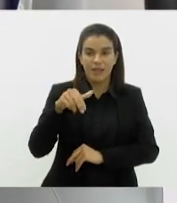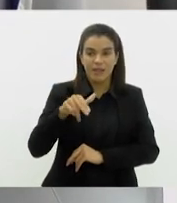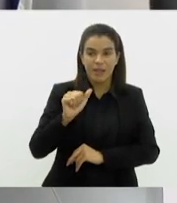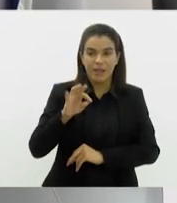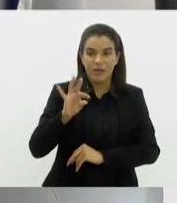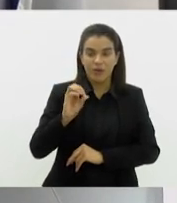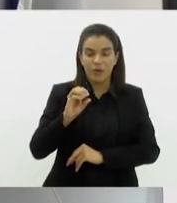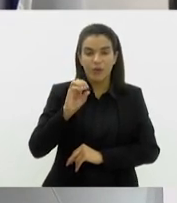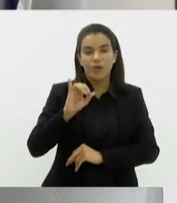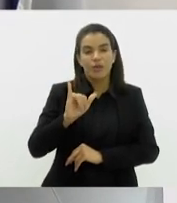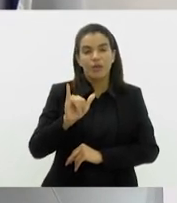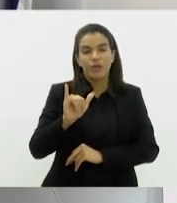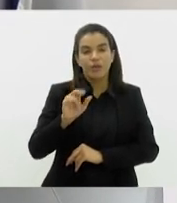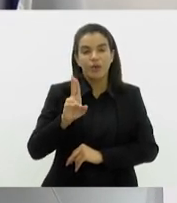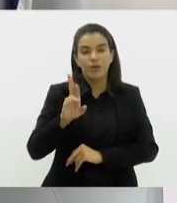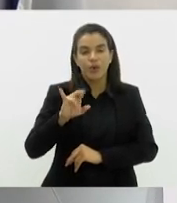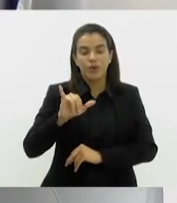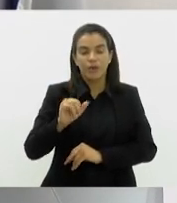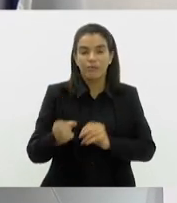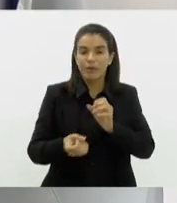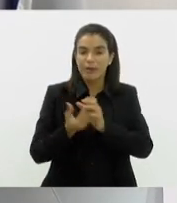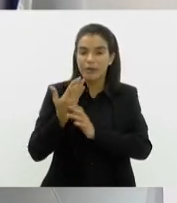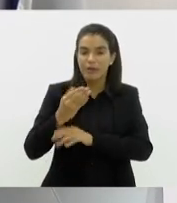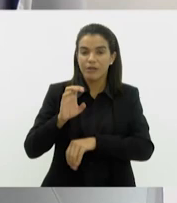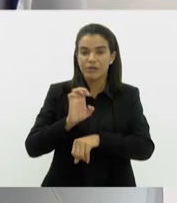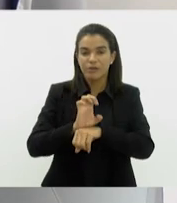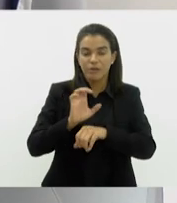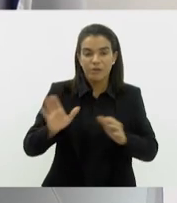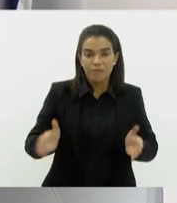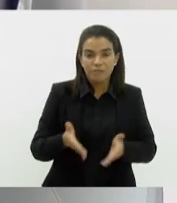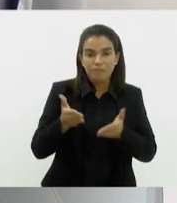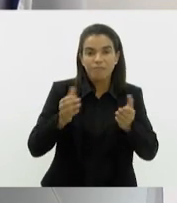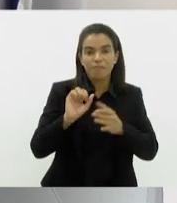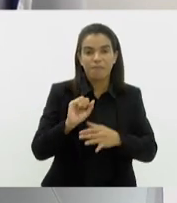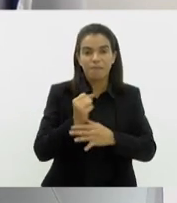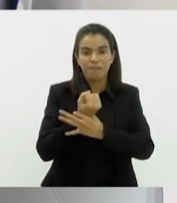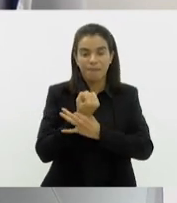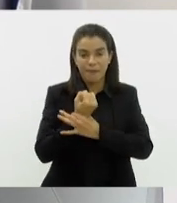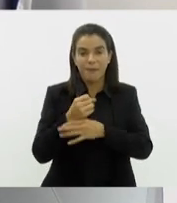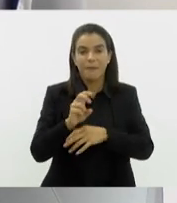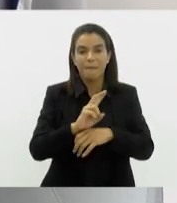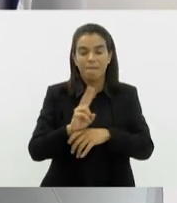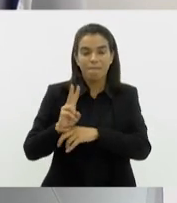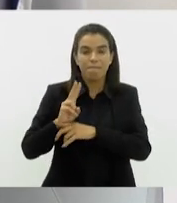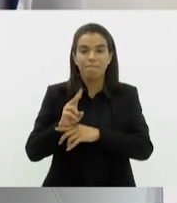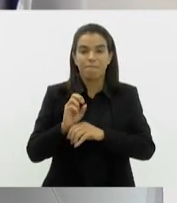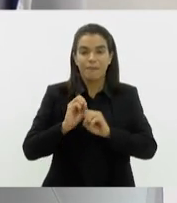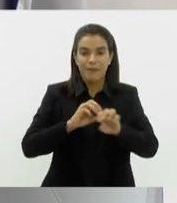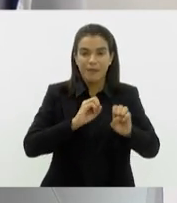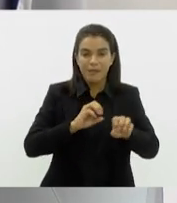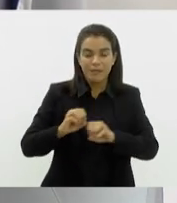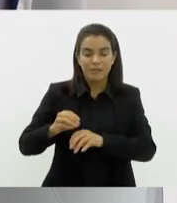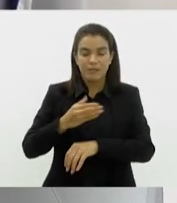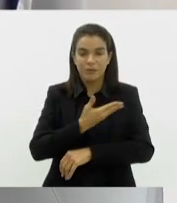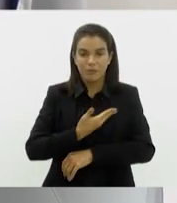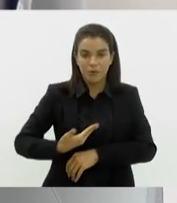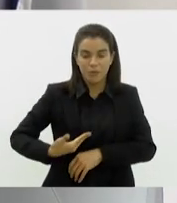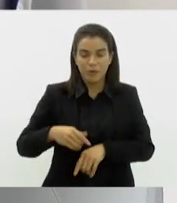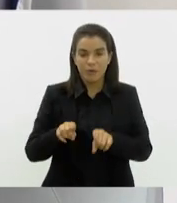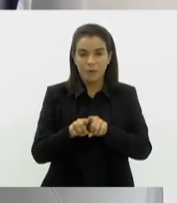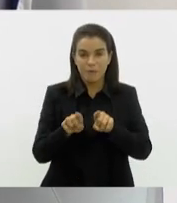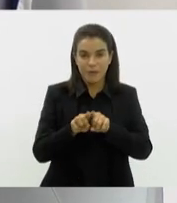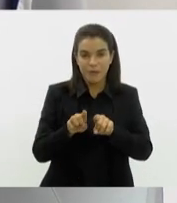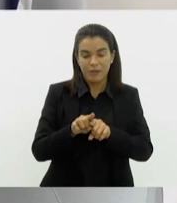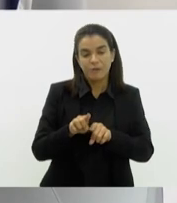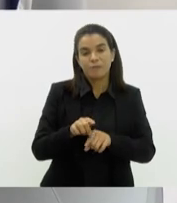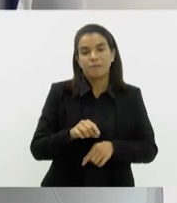e Yuri, que institui o Sistema Estadual de Promoção à Segurança nas Unidades e Estabelecimentos de Ensino Públicos e Privados no Estado